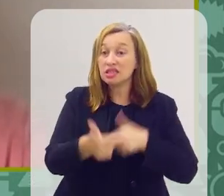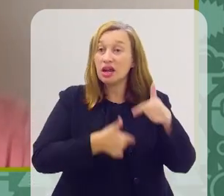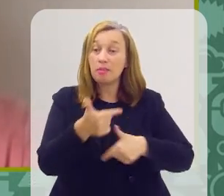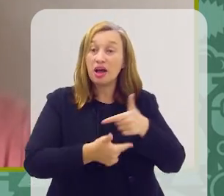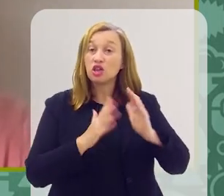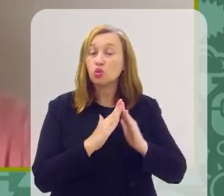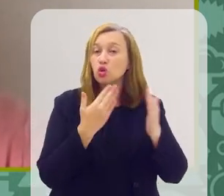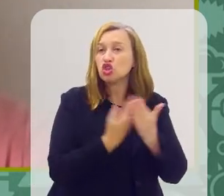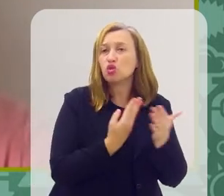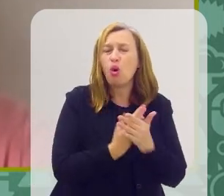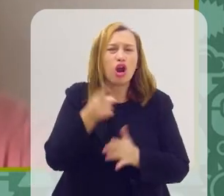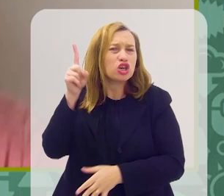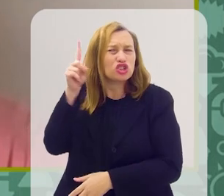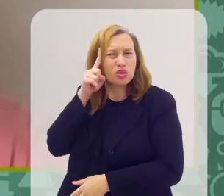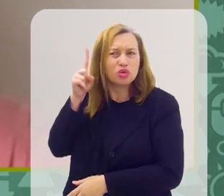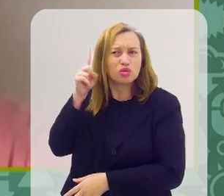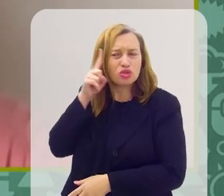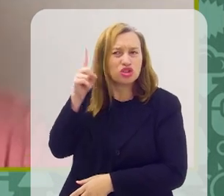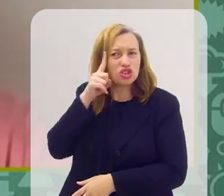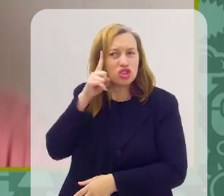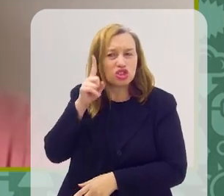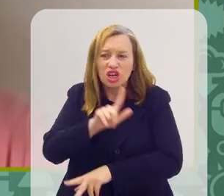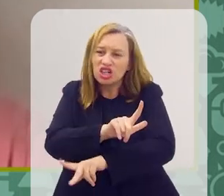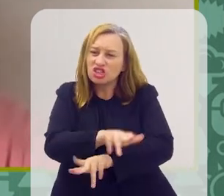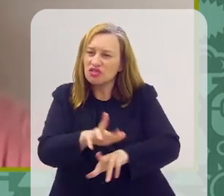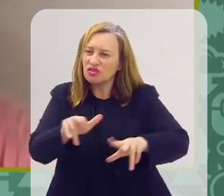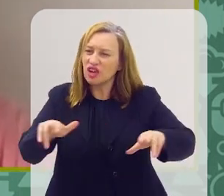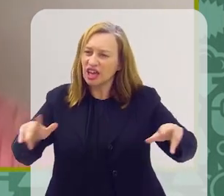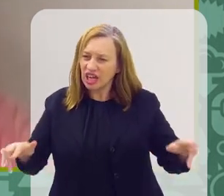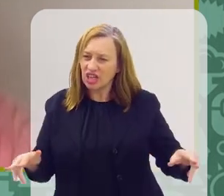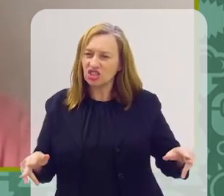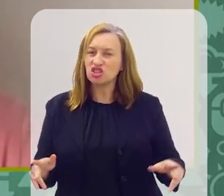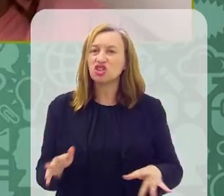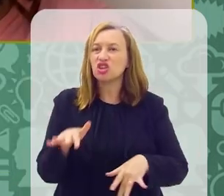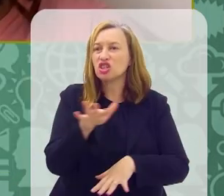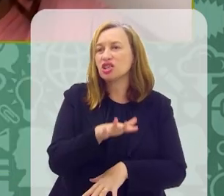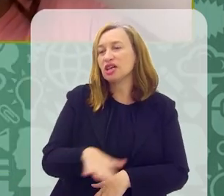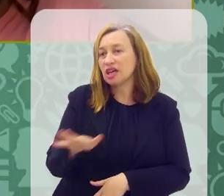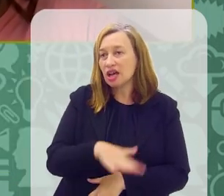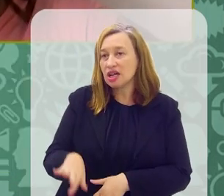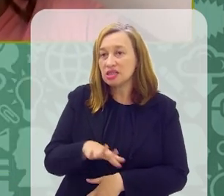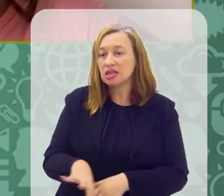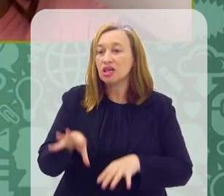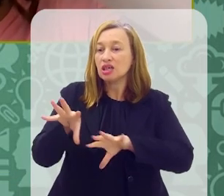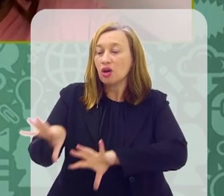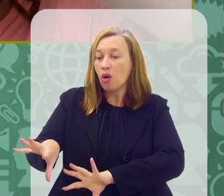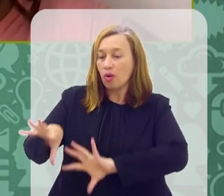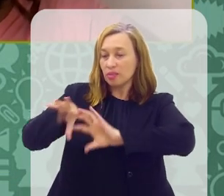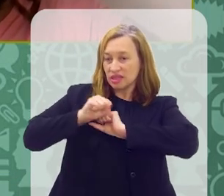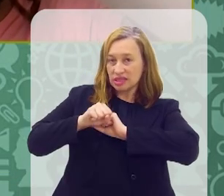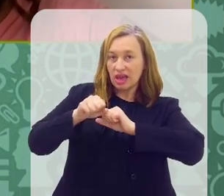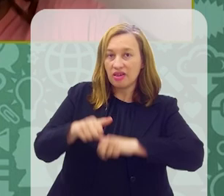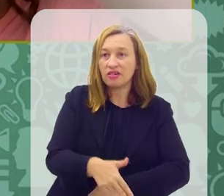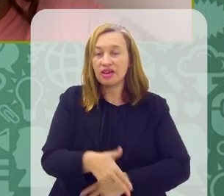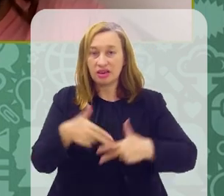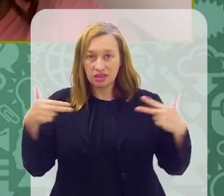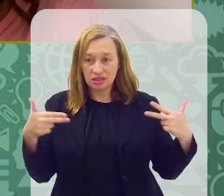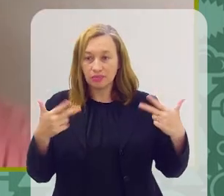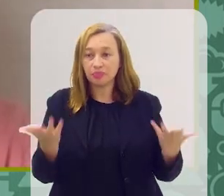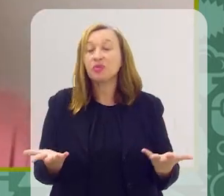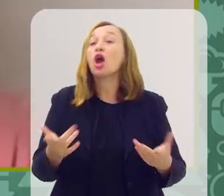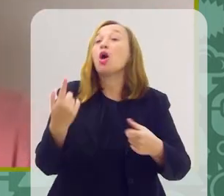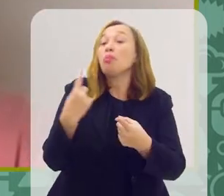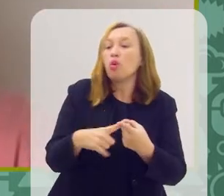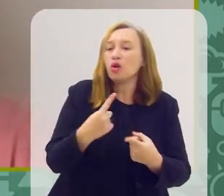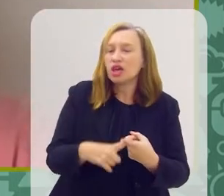escola, né? Trabalho com crianças de todos os tipos de grupos étnicos. Então, eu preciso que elas já absorvam essa ideia e essa